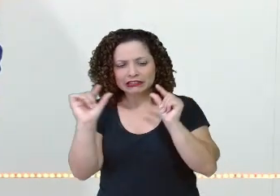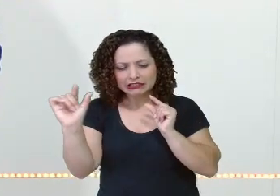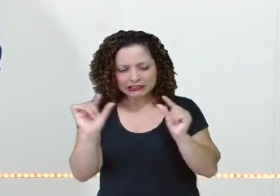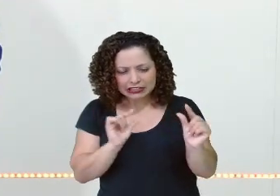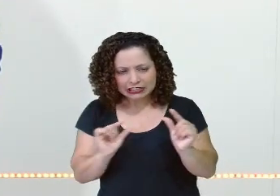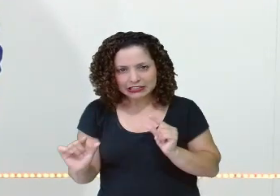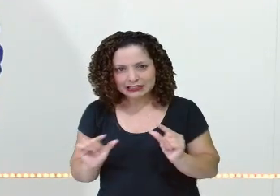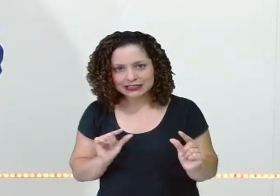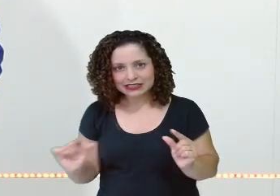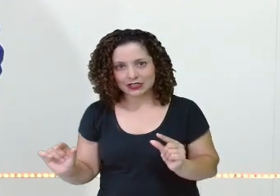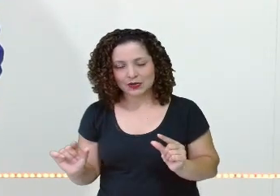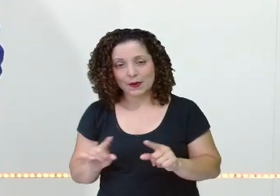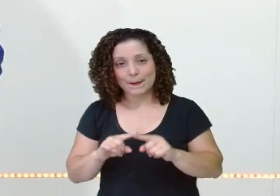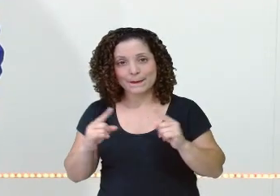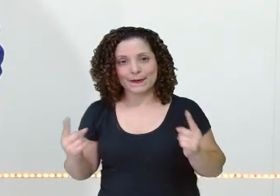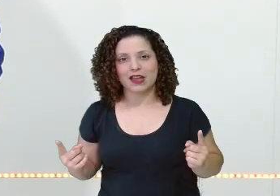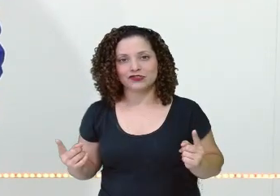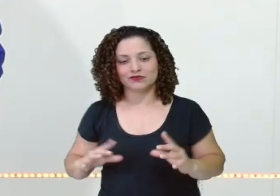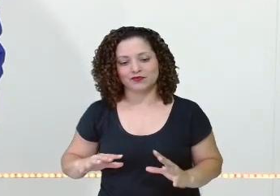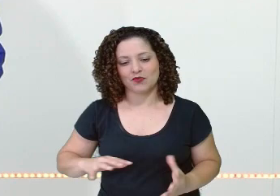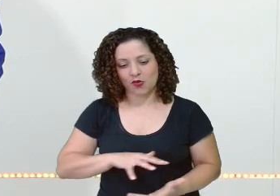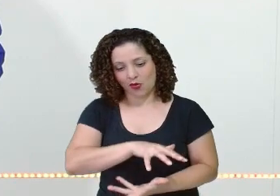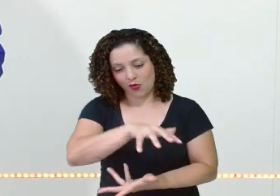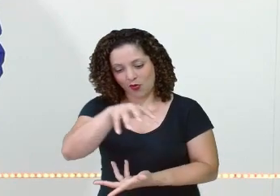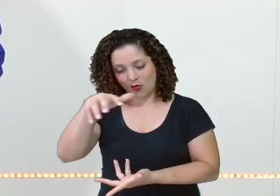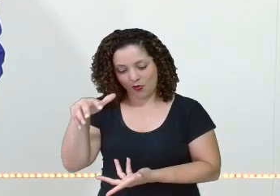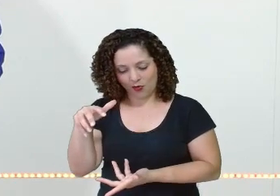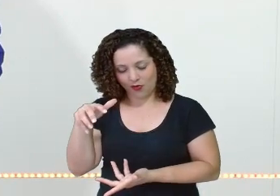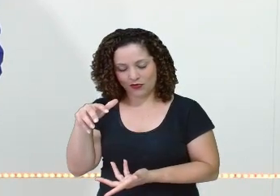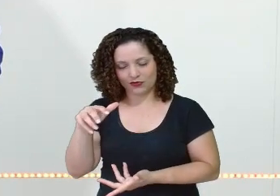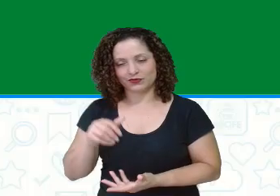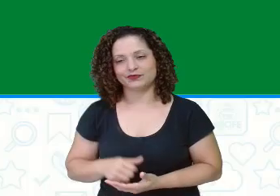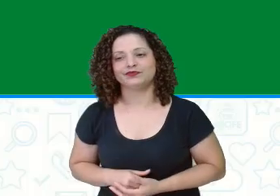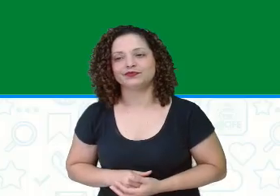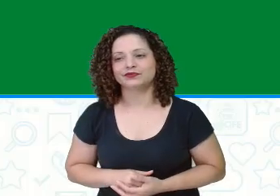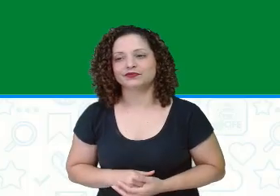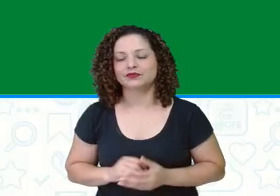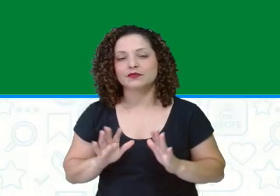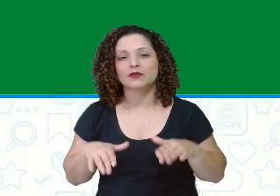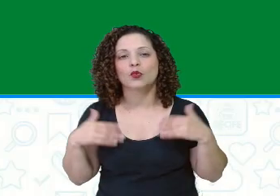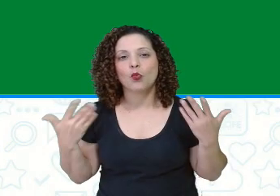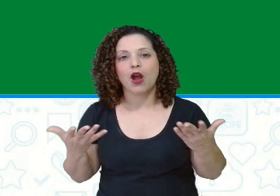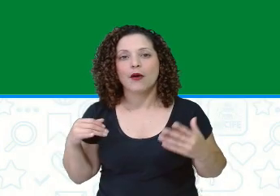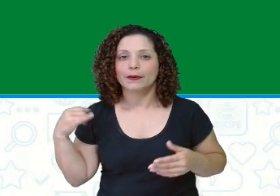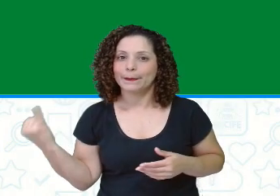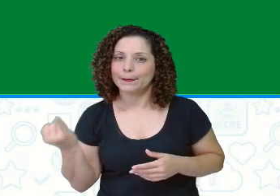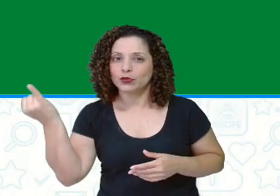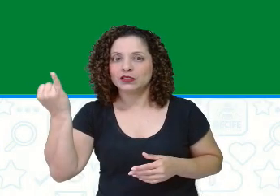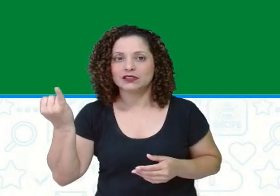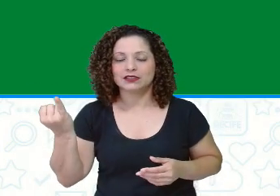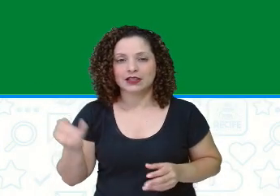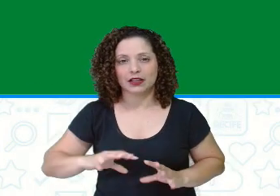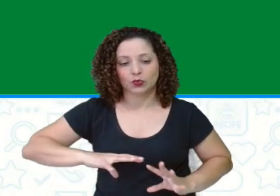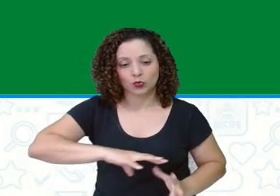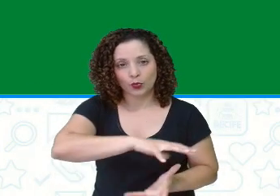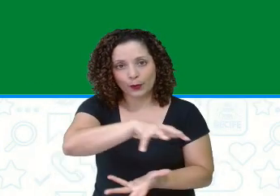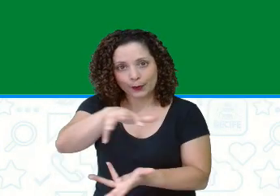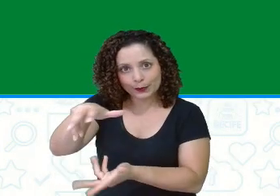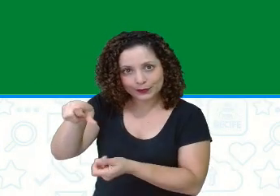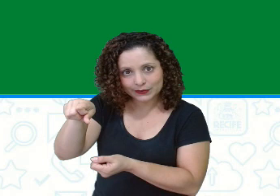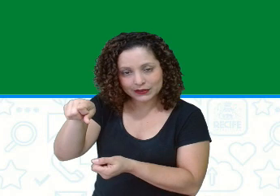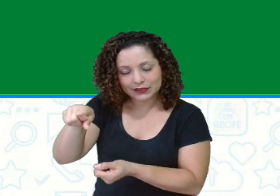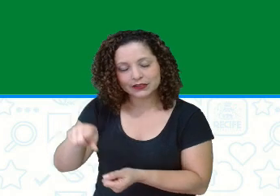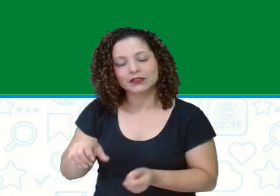tão lindo que a gente mora, né? E aí, ó, qual a sua importância? Falei agorinha, né? A importância desses